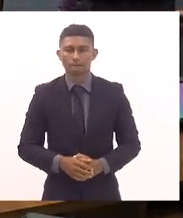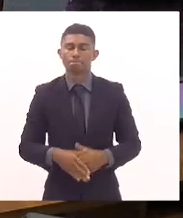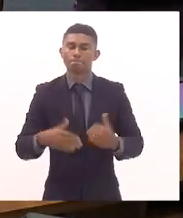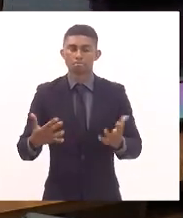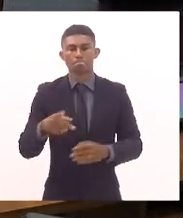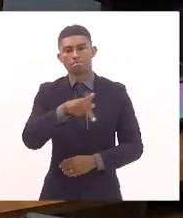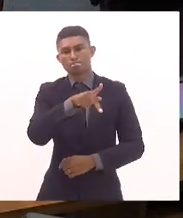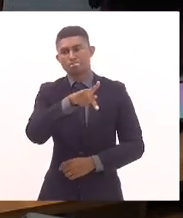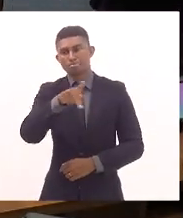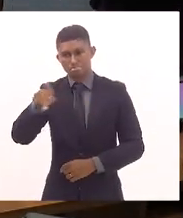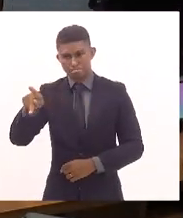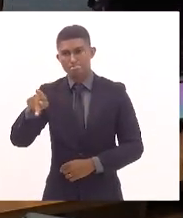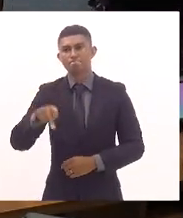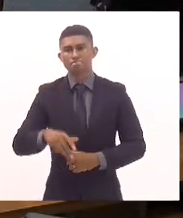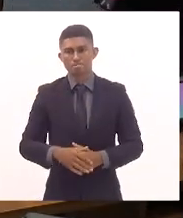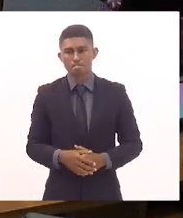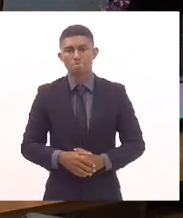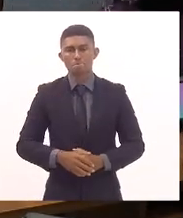Presidência,